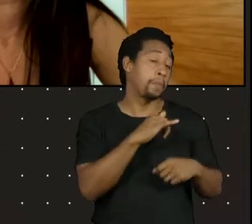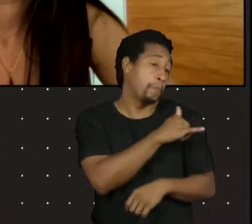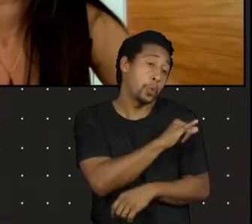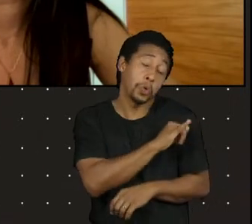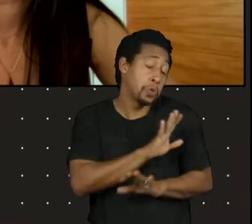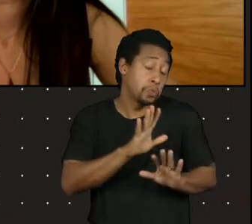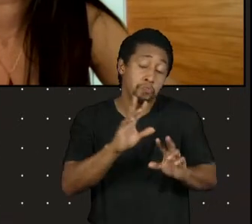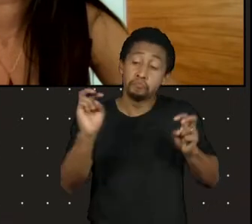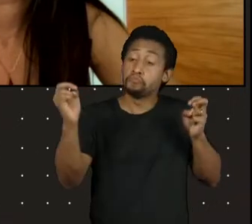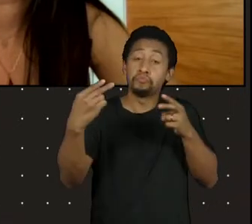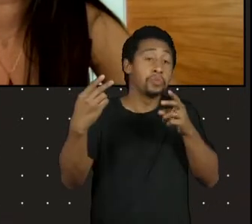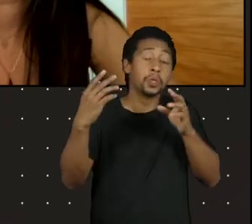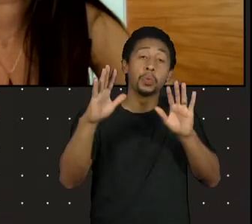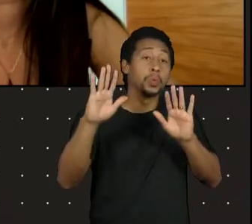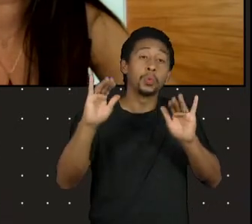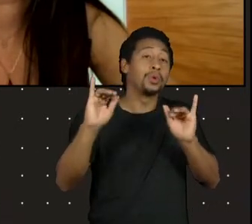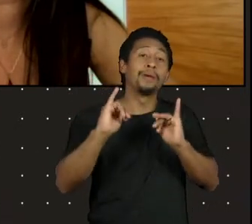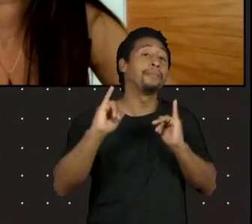começamos a produzir